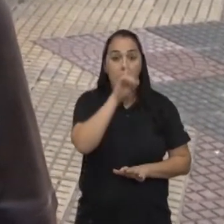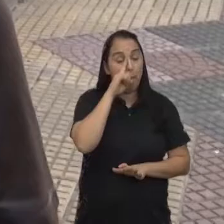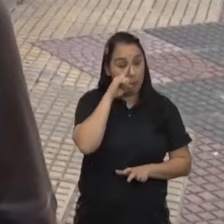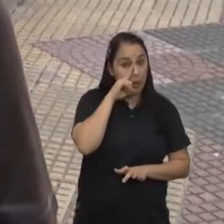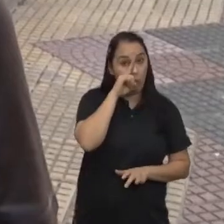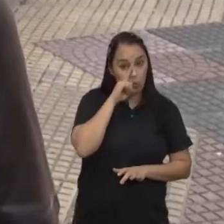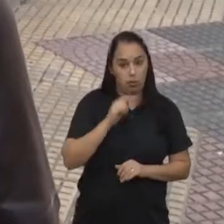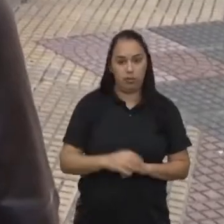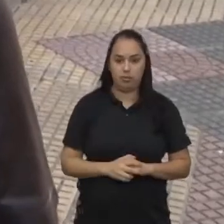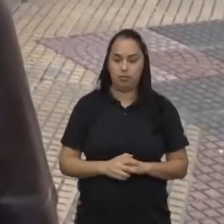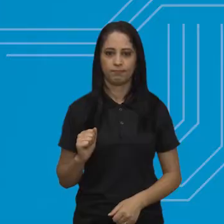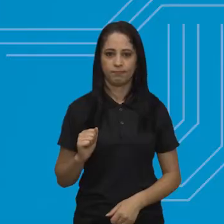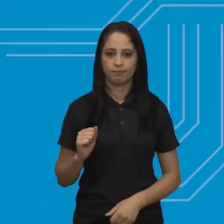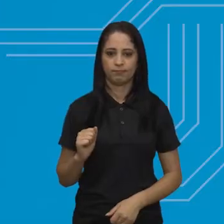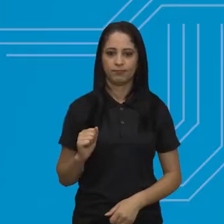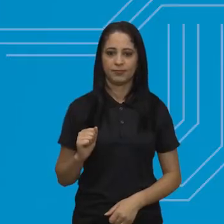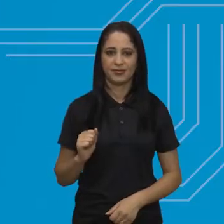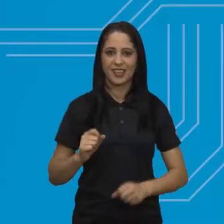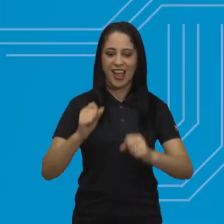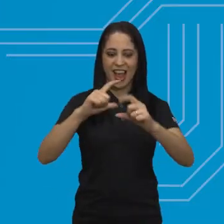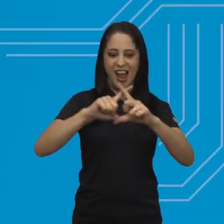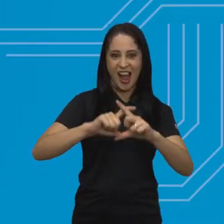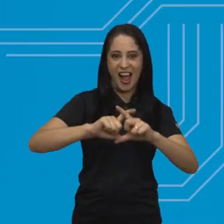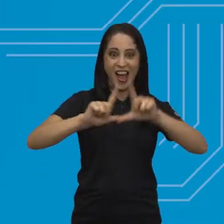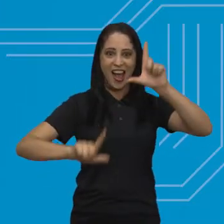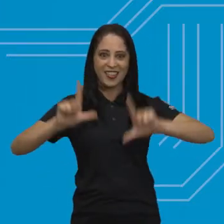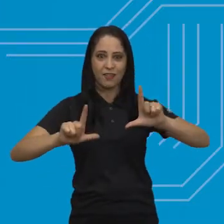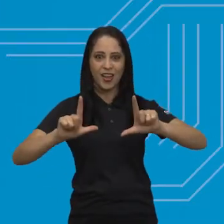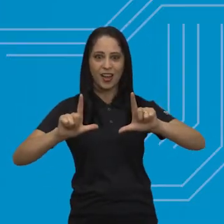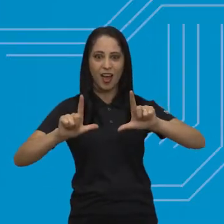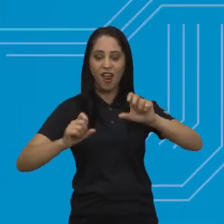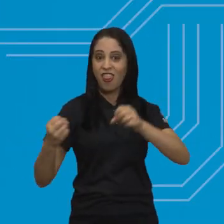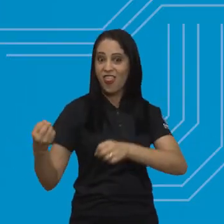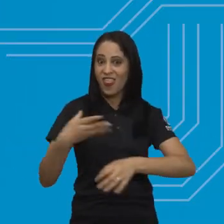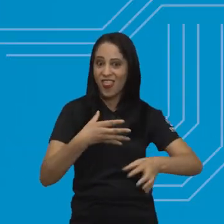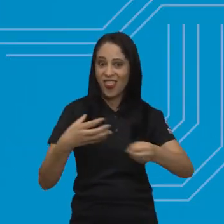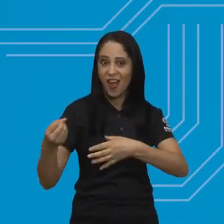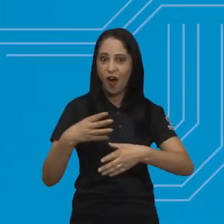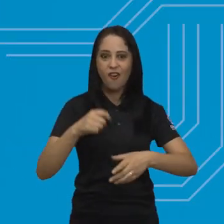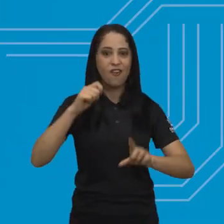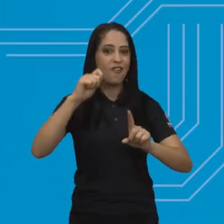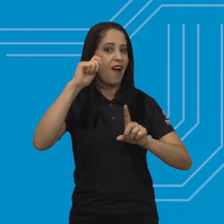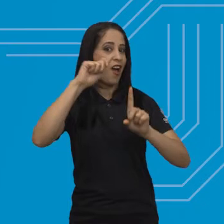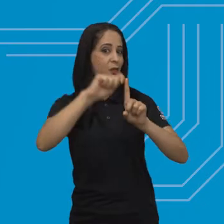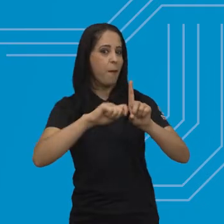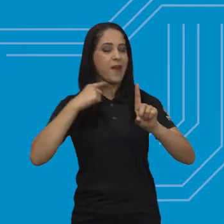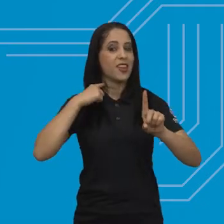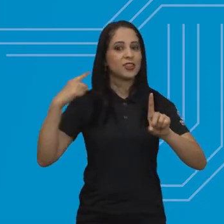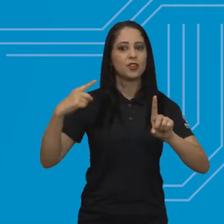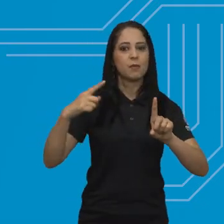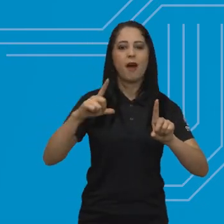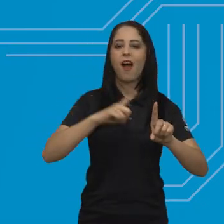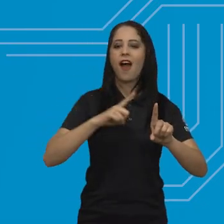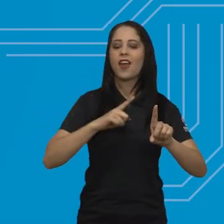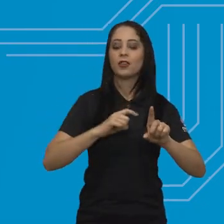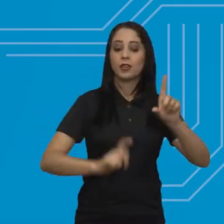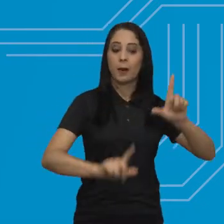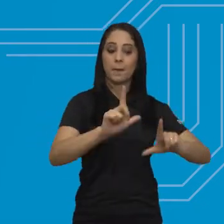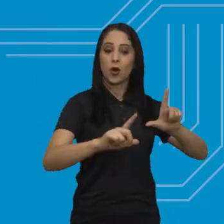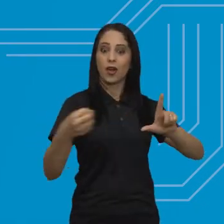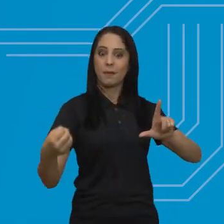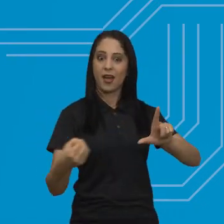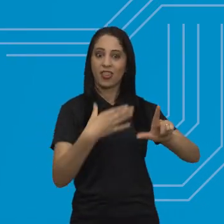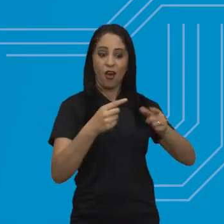porque é um risco que está correndo né já TV Câmara está de cara nova ao longo do mês de maio nós vamos exibir uma série de novos